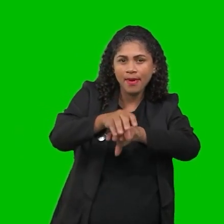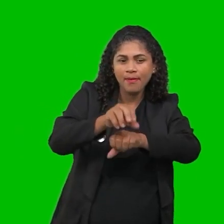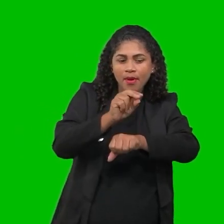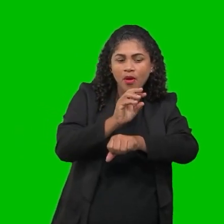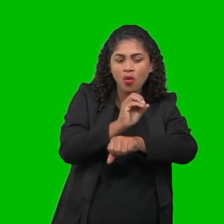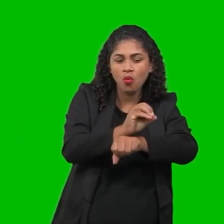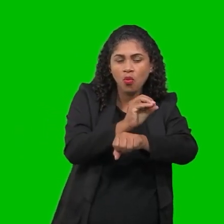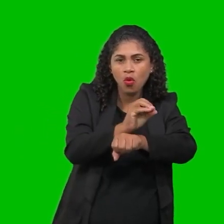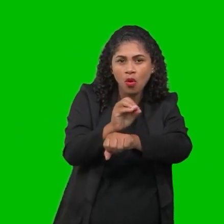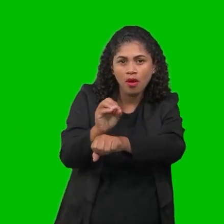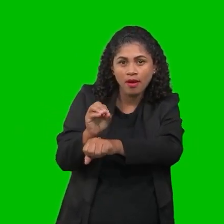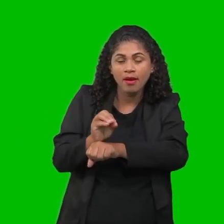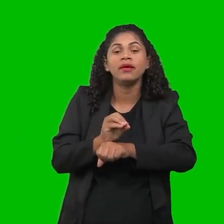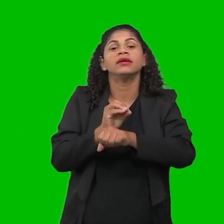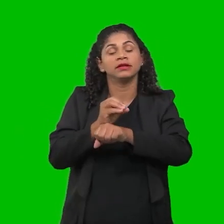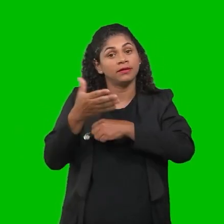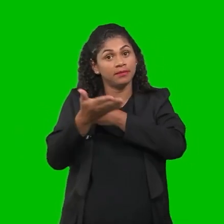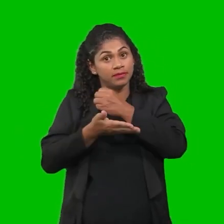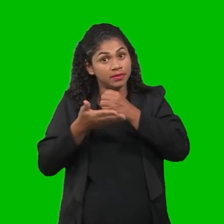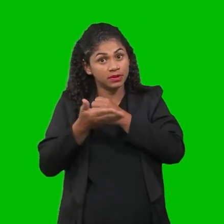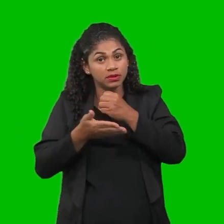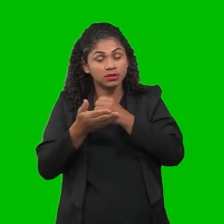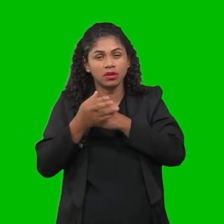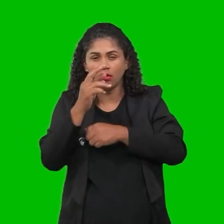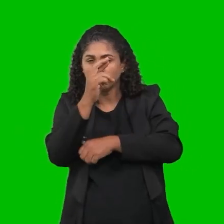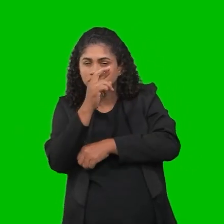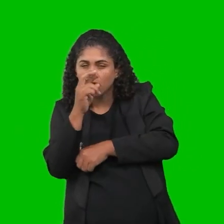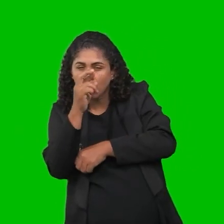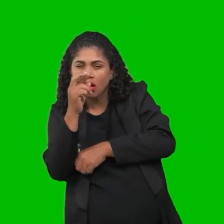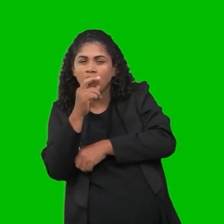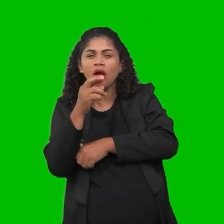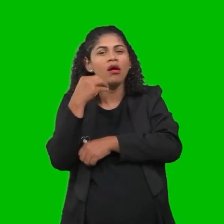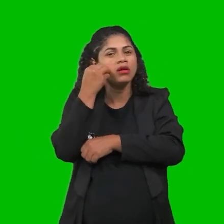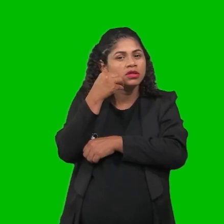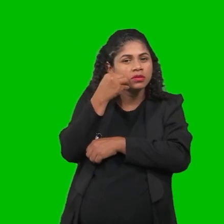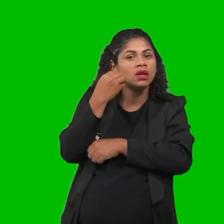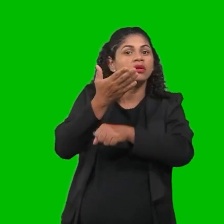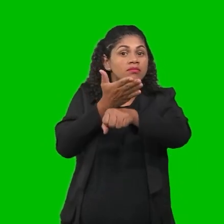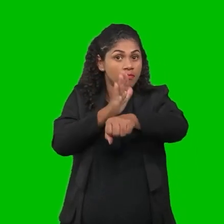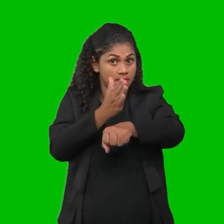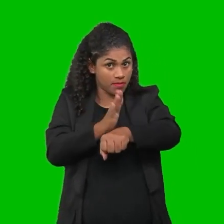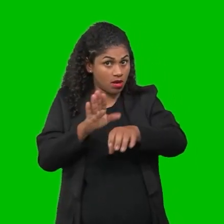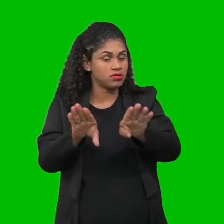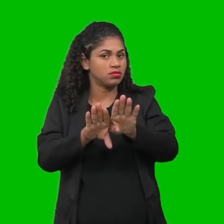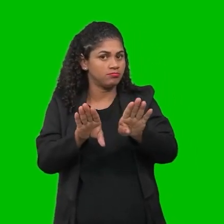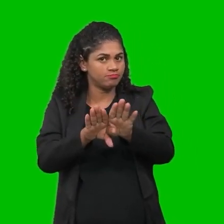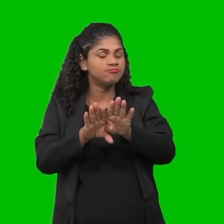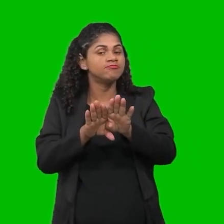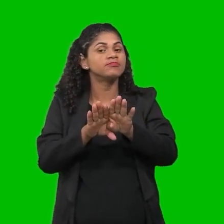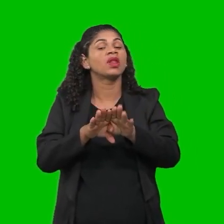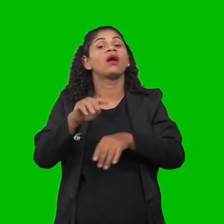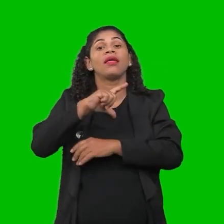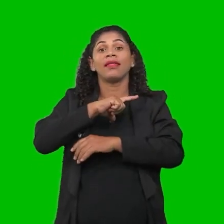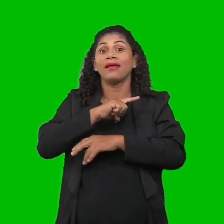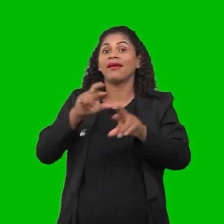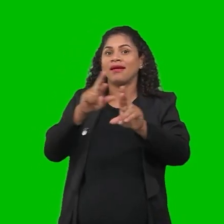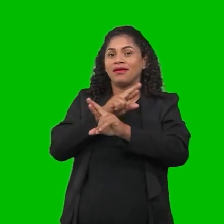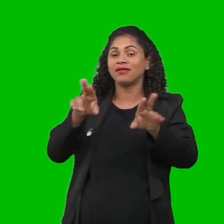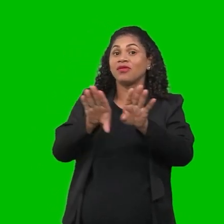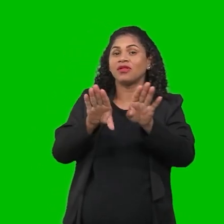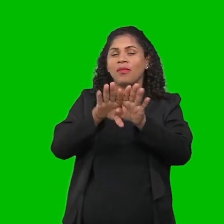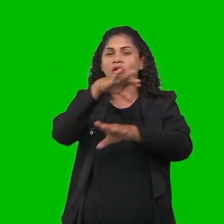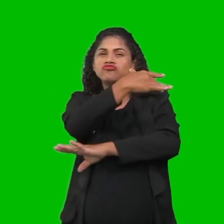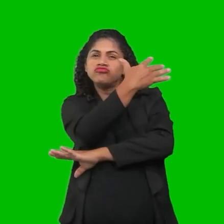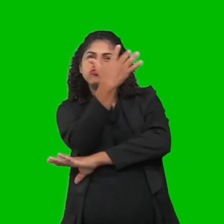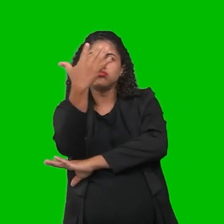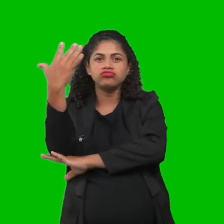Eles também são baseados na observação, experimentação e prática e tem relação ali com a natureza